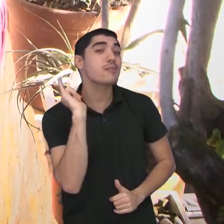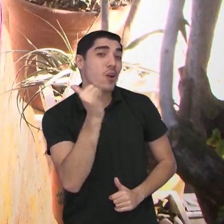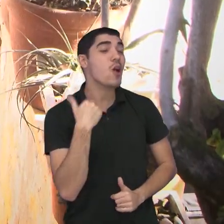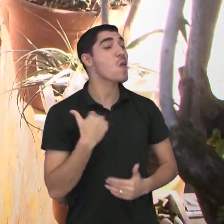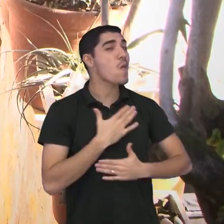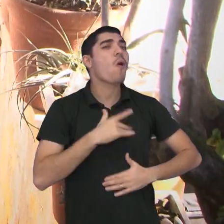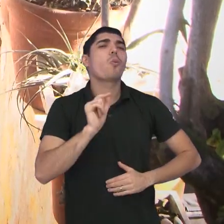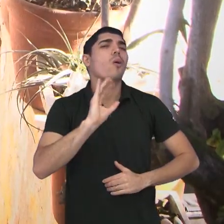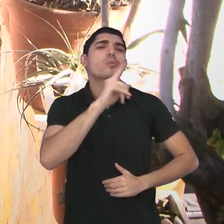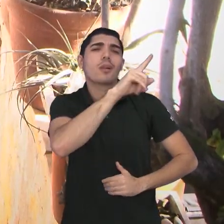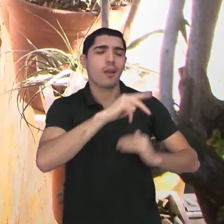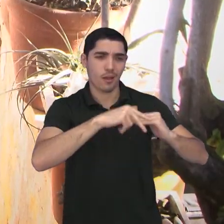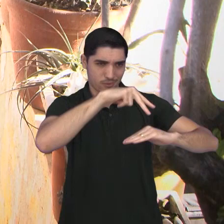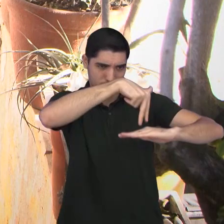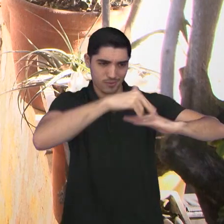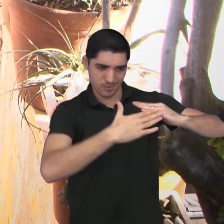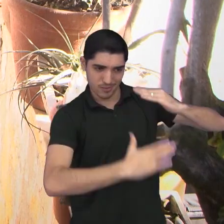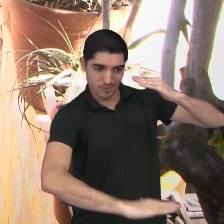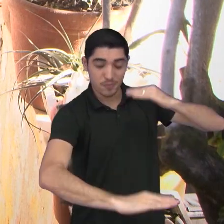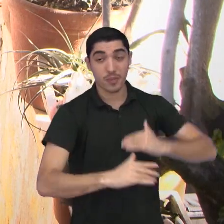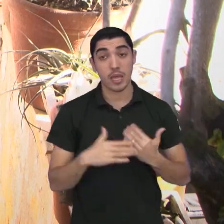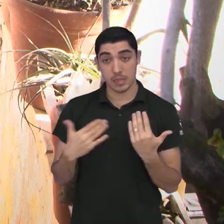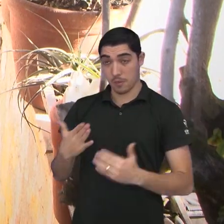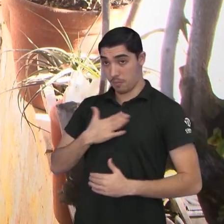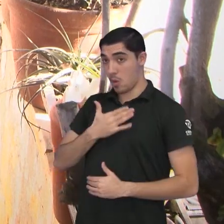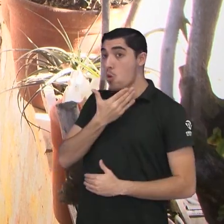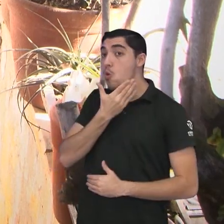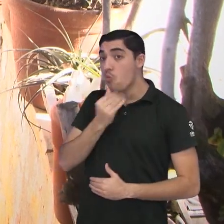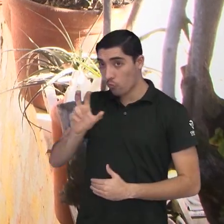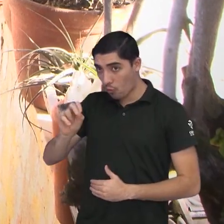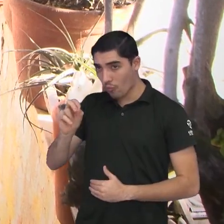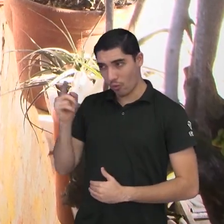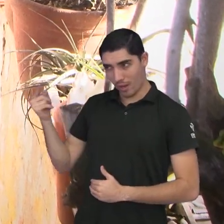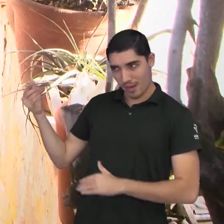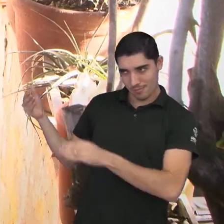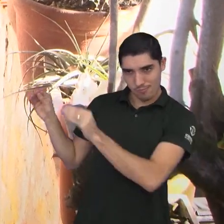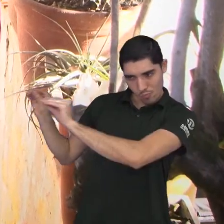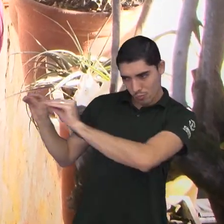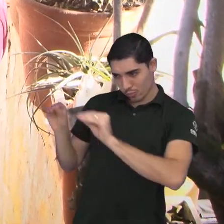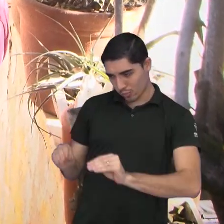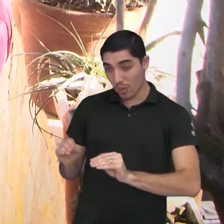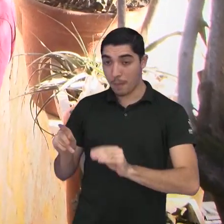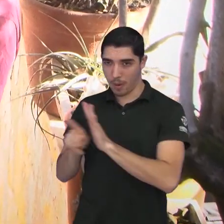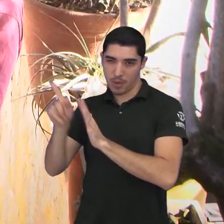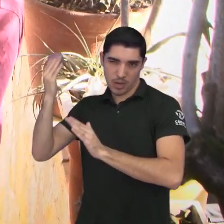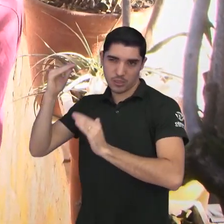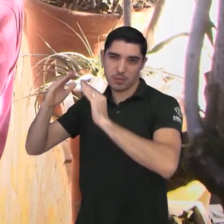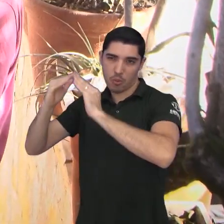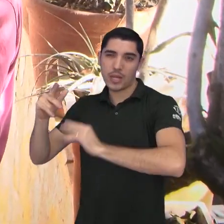saber a história, né? O que aconteceu no banhado. Quando o meu avô, ele quis mostrar para mim por que ele veio